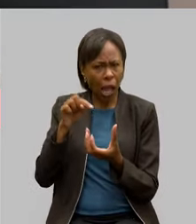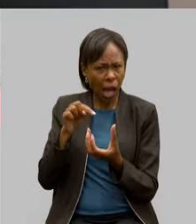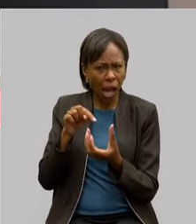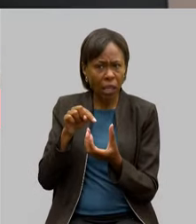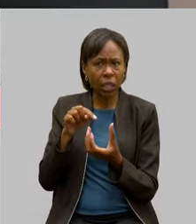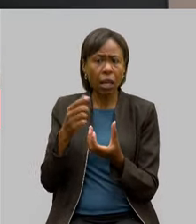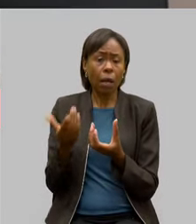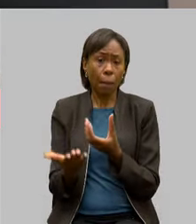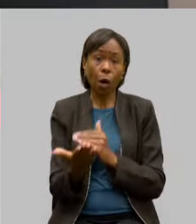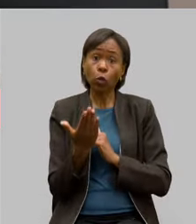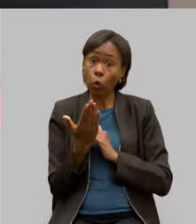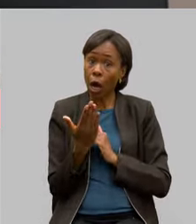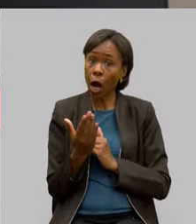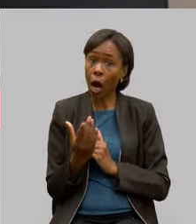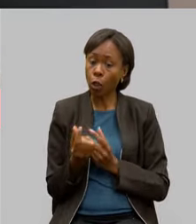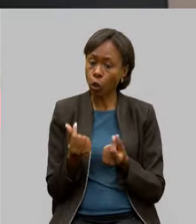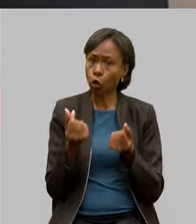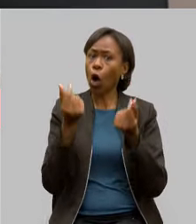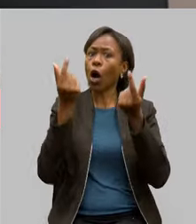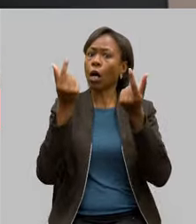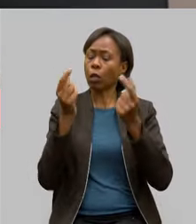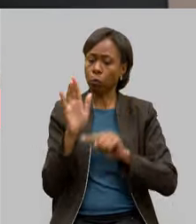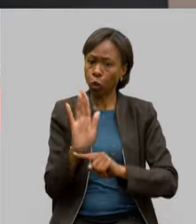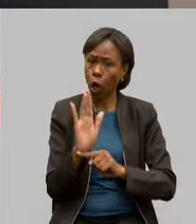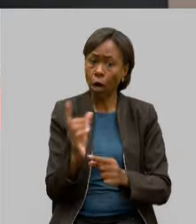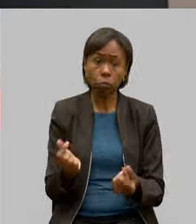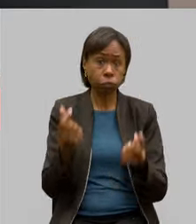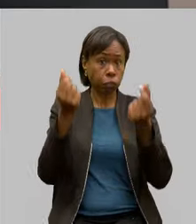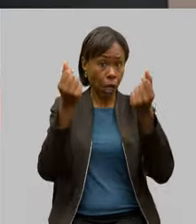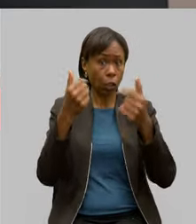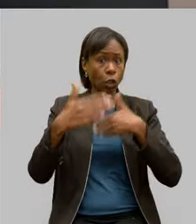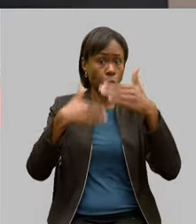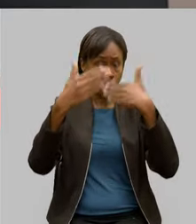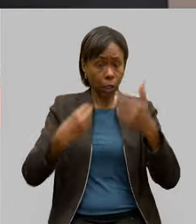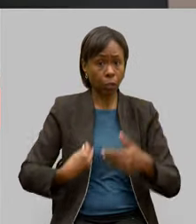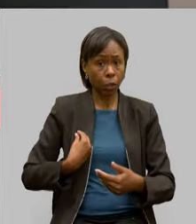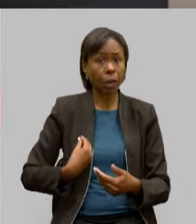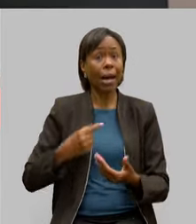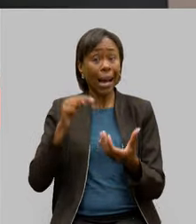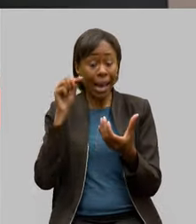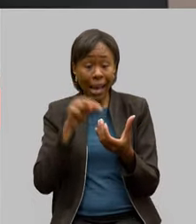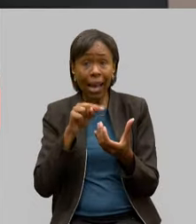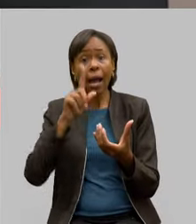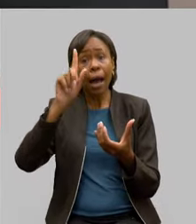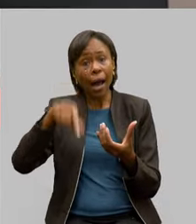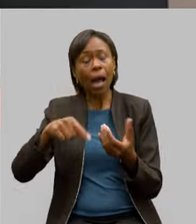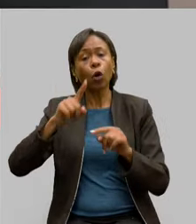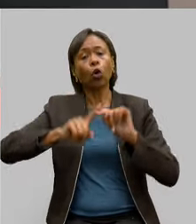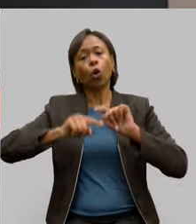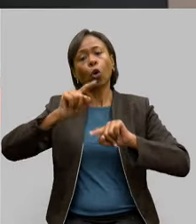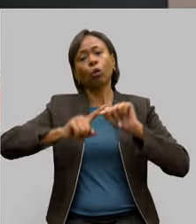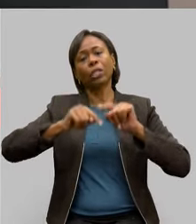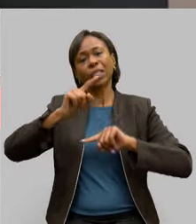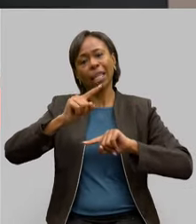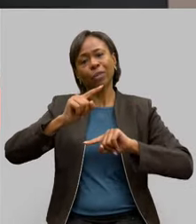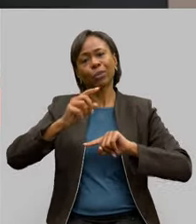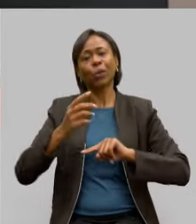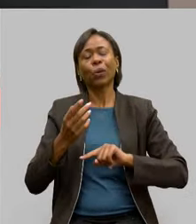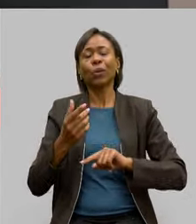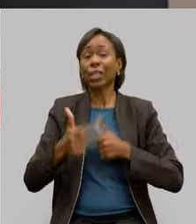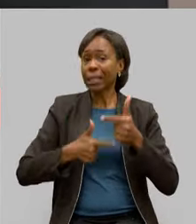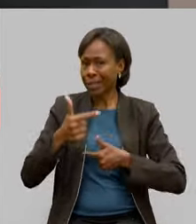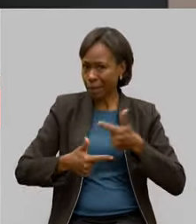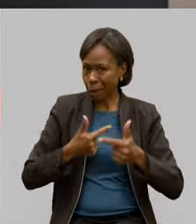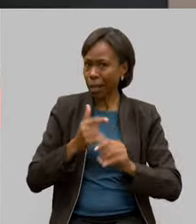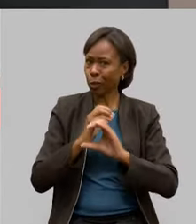riqueza desenvolvimento e Bem Viver para nossa gente é um objeto de trabalho técnico do engenheiro agrícola mas para isso